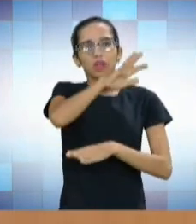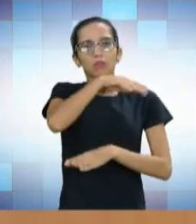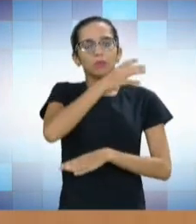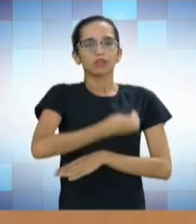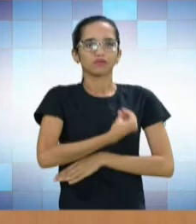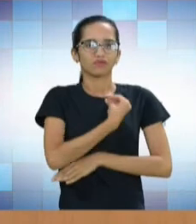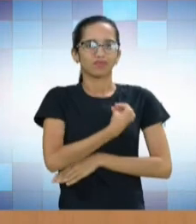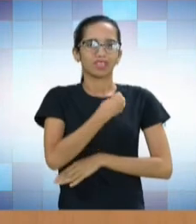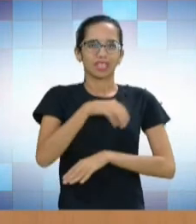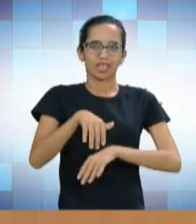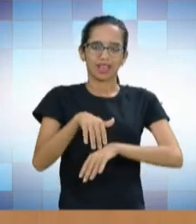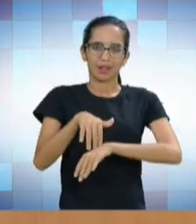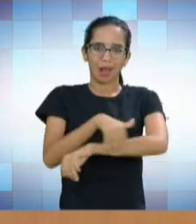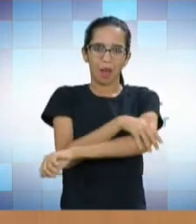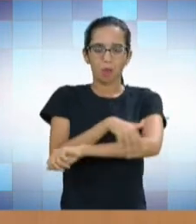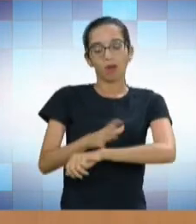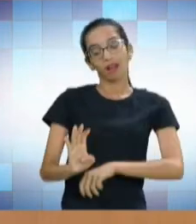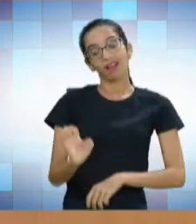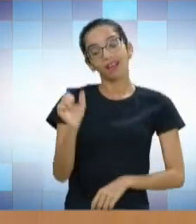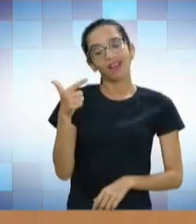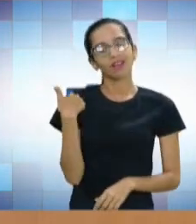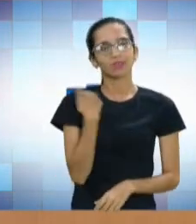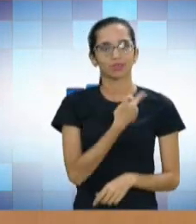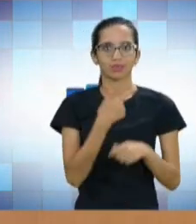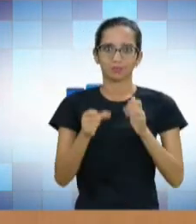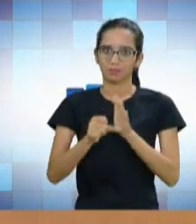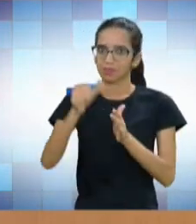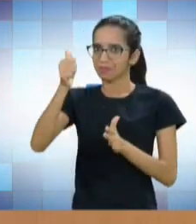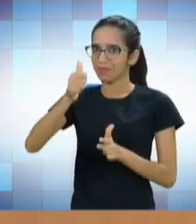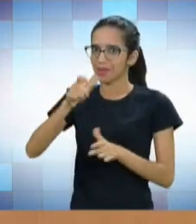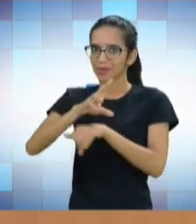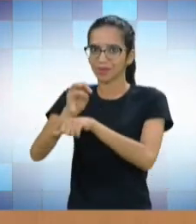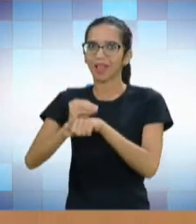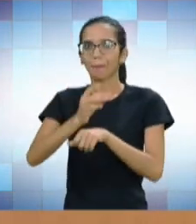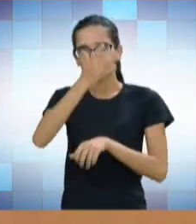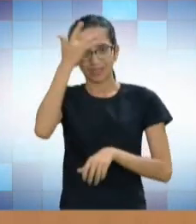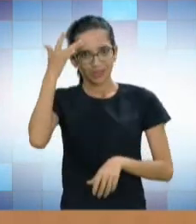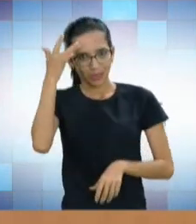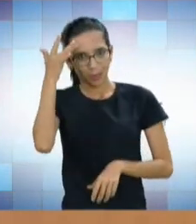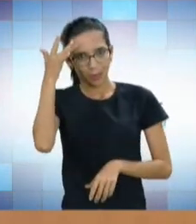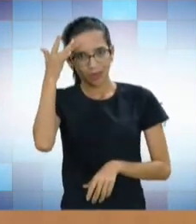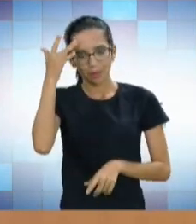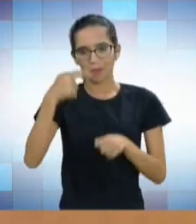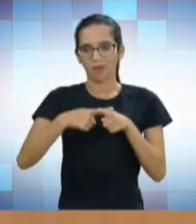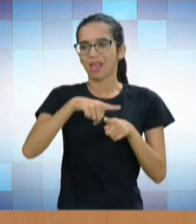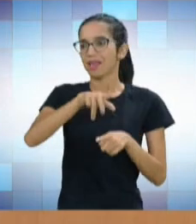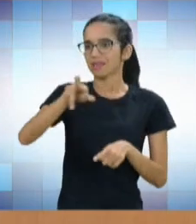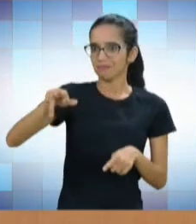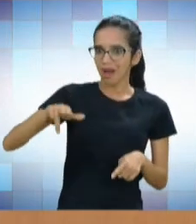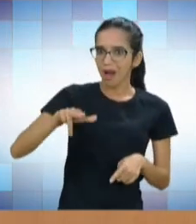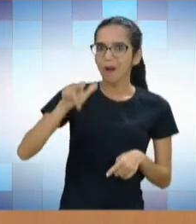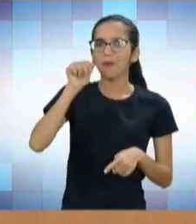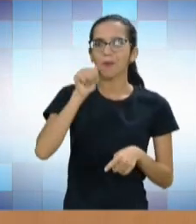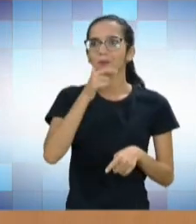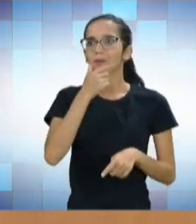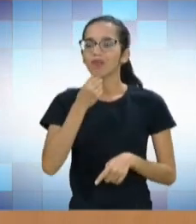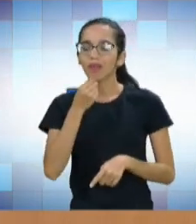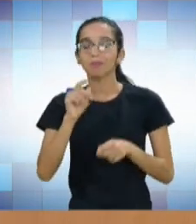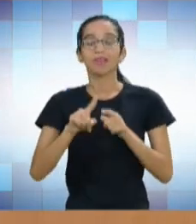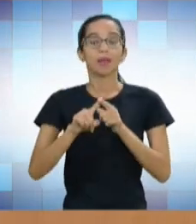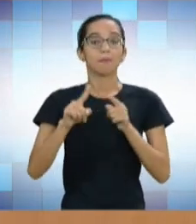cuidado também lógico que nós temos que cuidar primeiro dos seres humanos que precisa né são nossos irmãos e irmãs